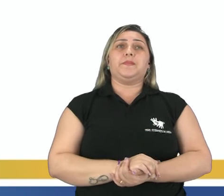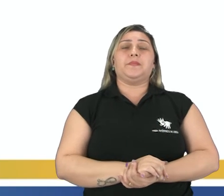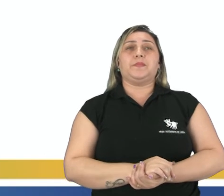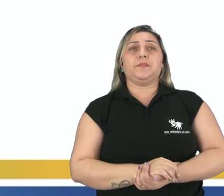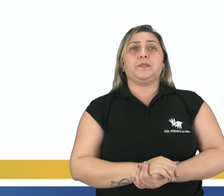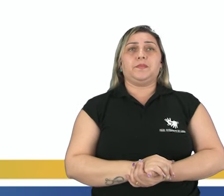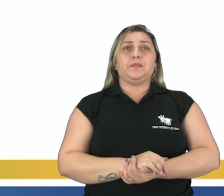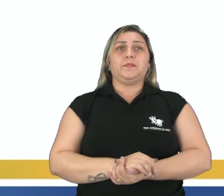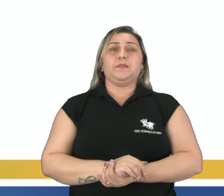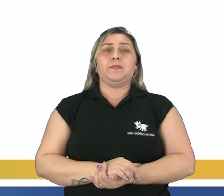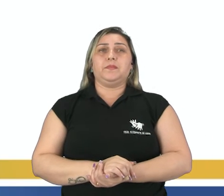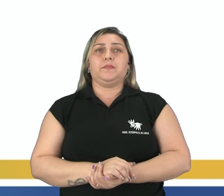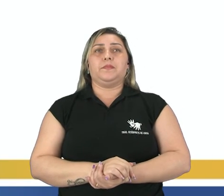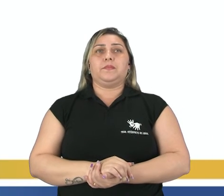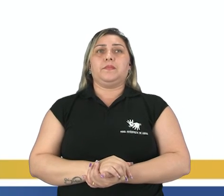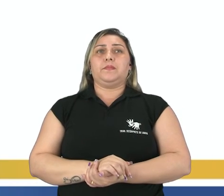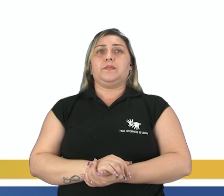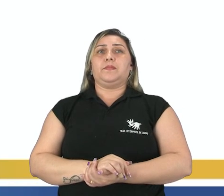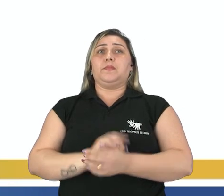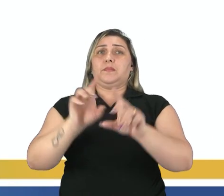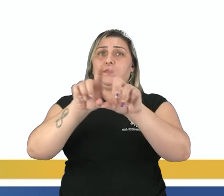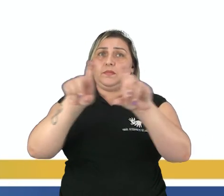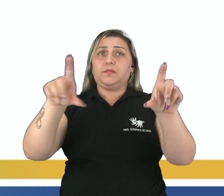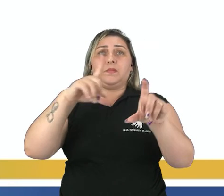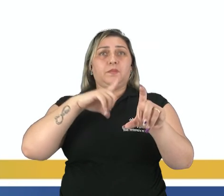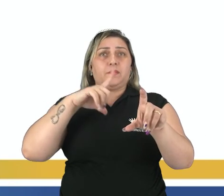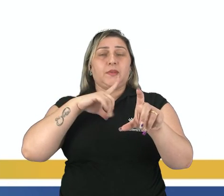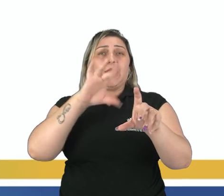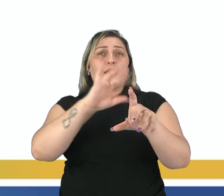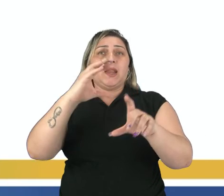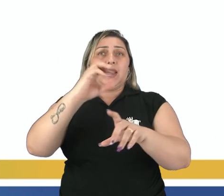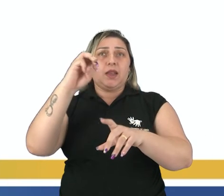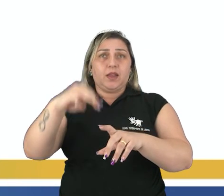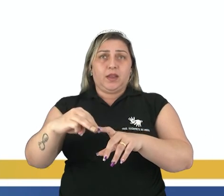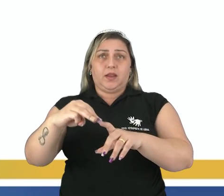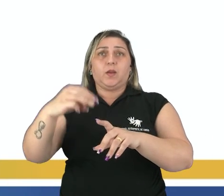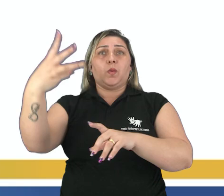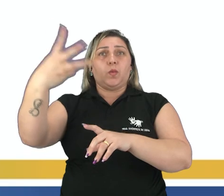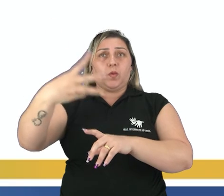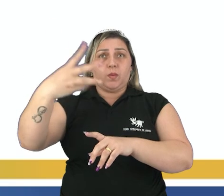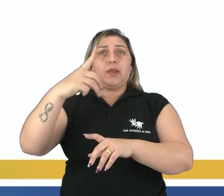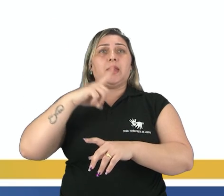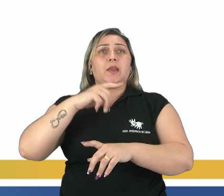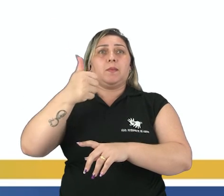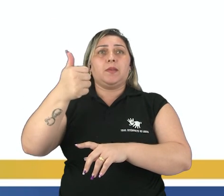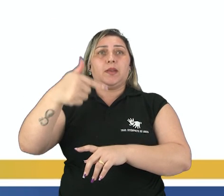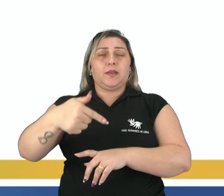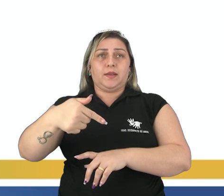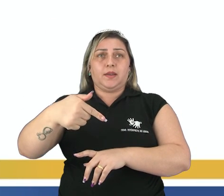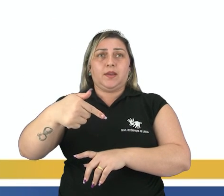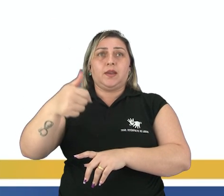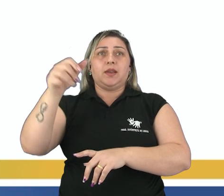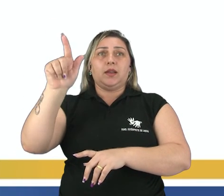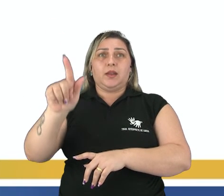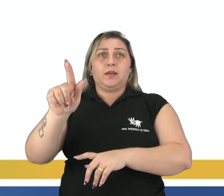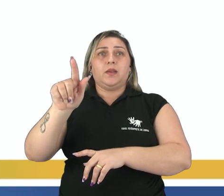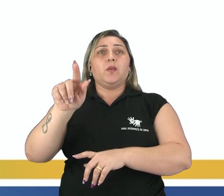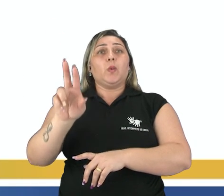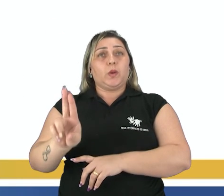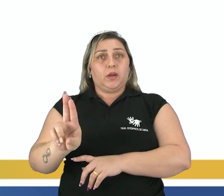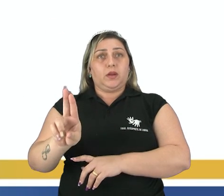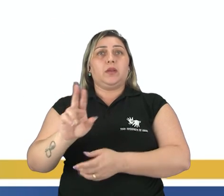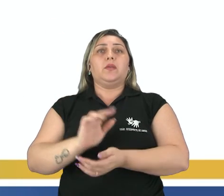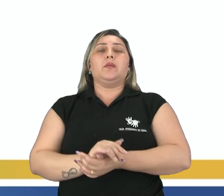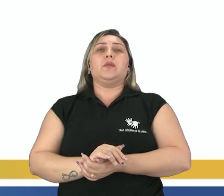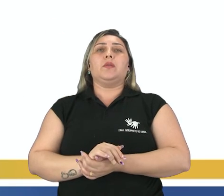centímetros cúbicos. No enunciado, nós temos que a cada centímetros cúbico é 17 gramas de